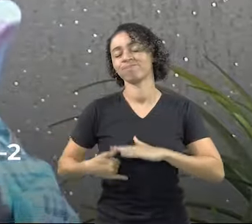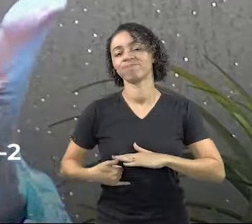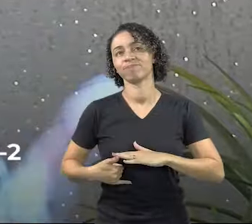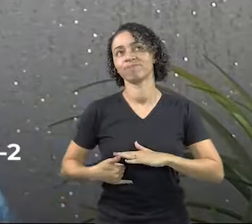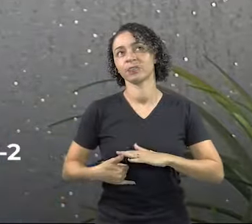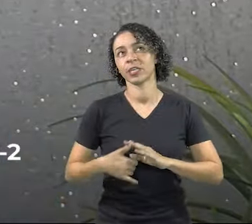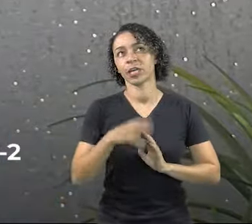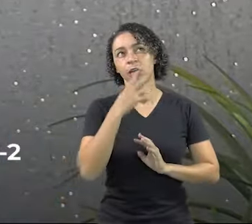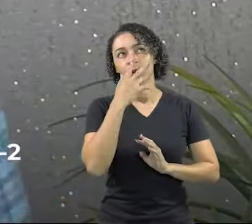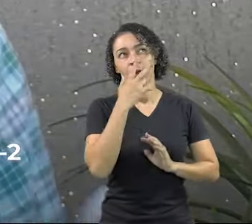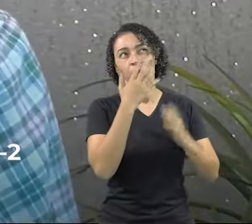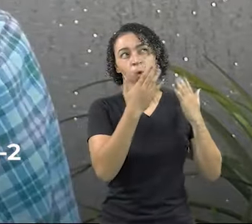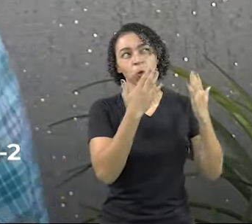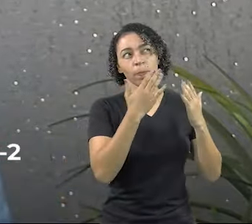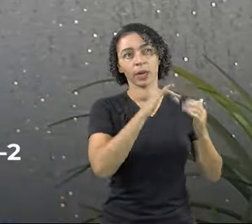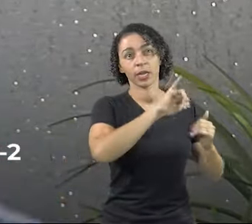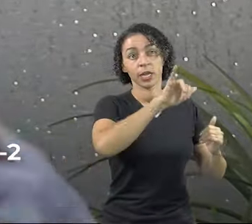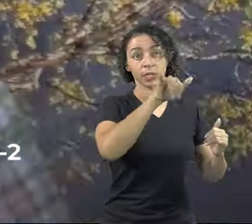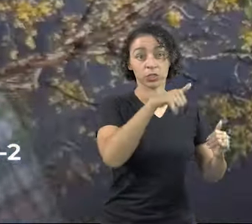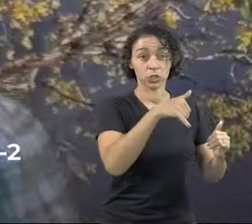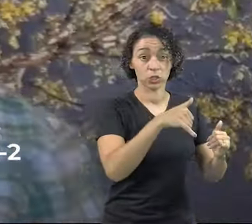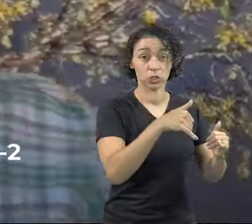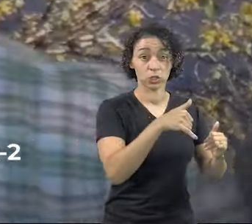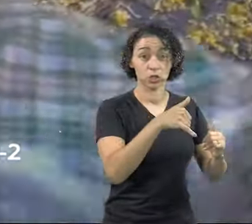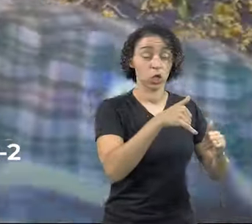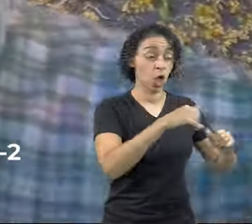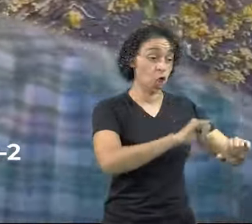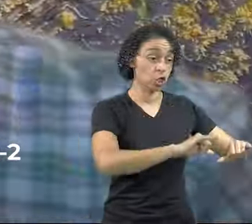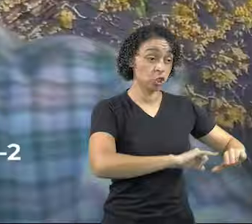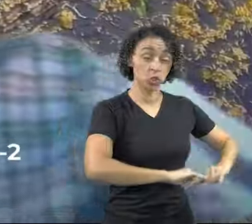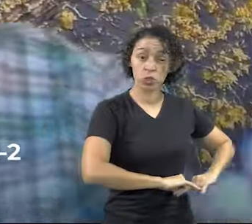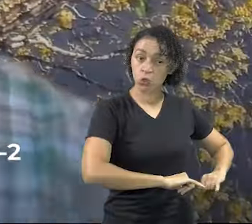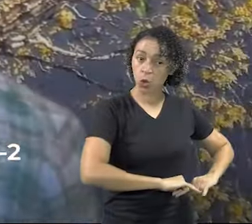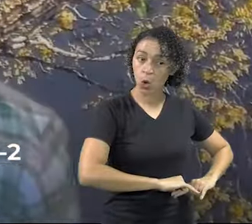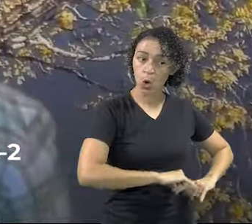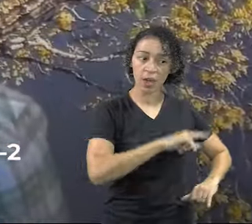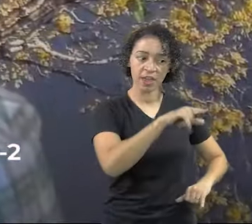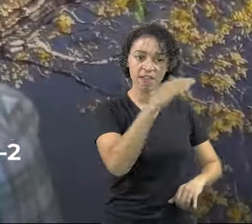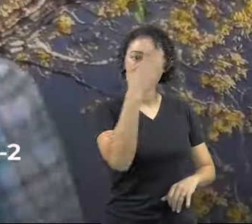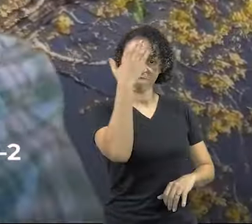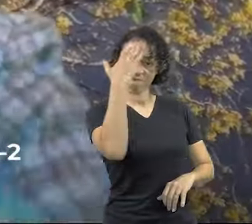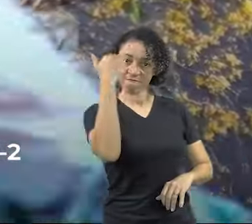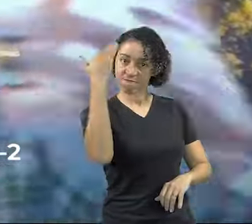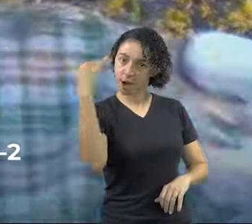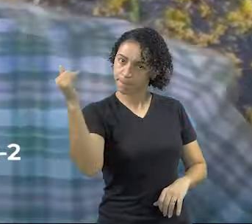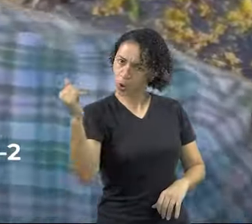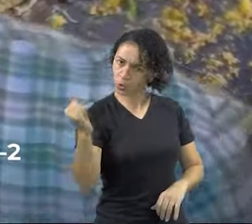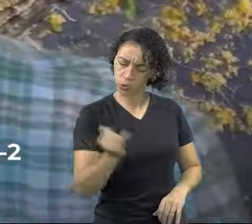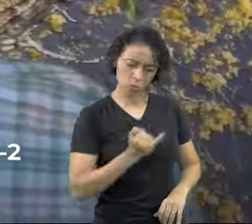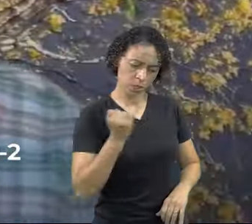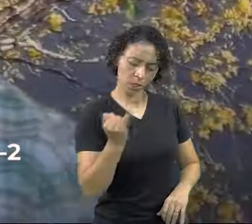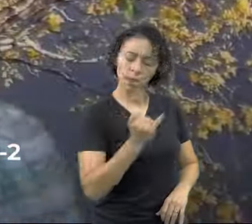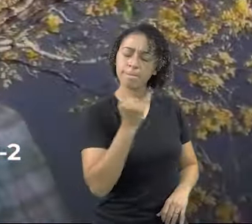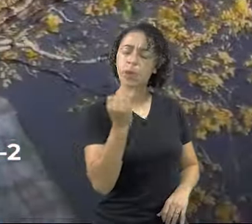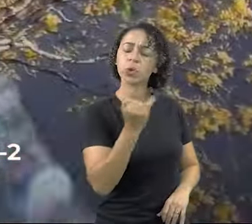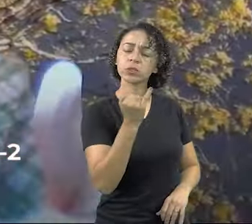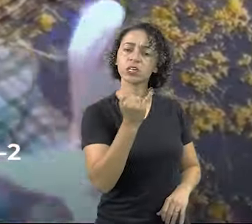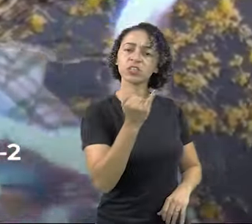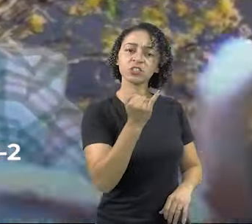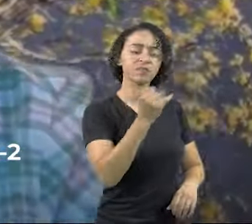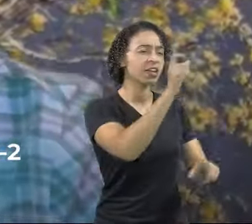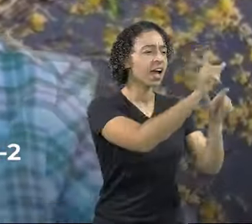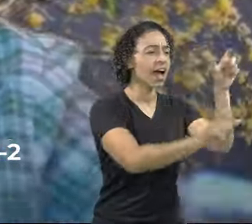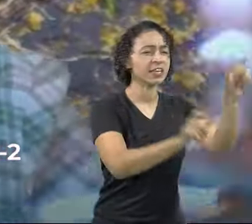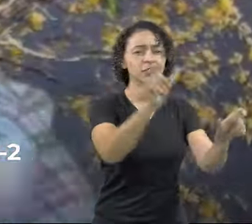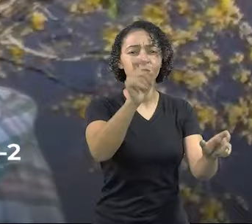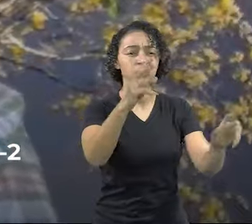vê que Jó teve uma enfermidade por quê Porque ele era o maior homem do oriente ele era o principal homem todos